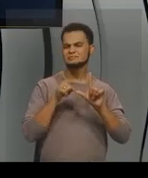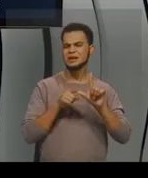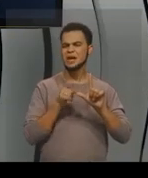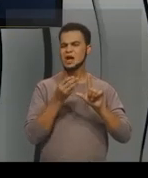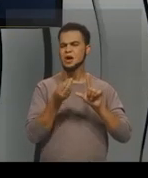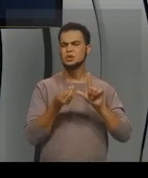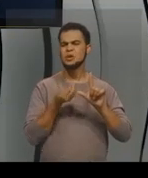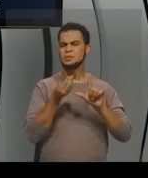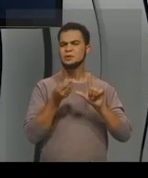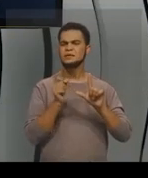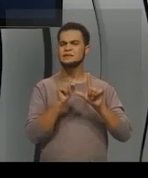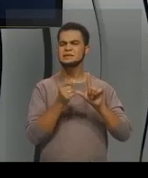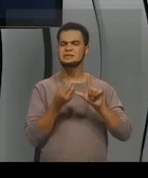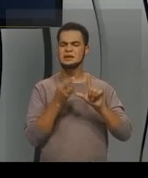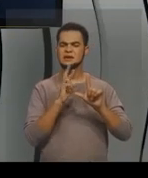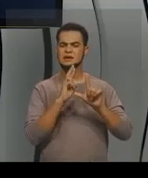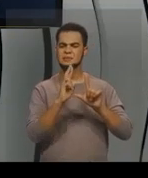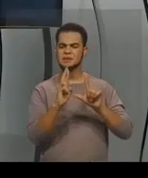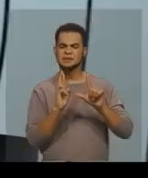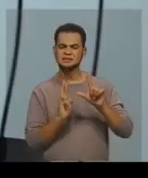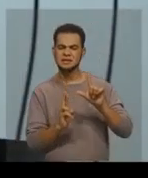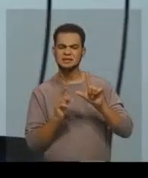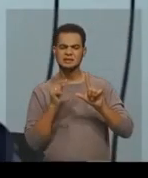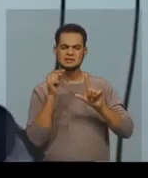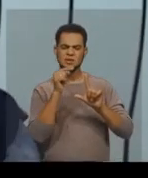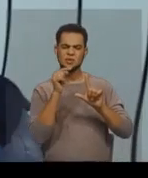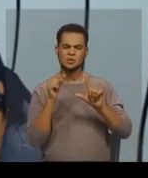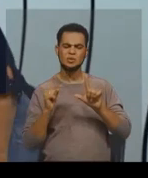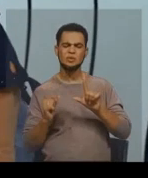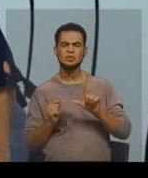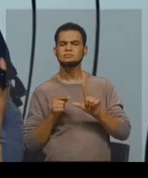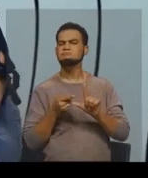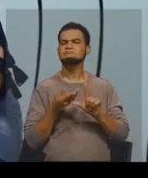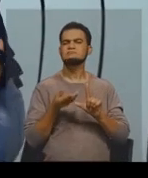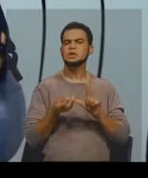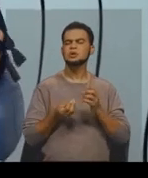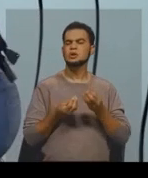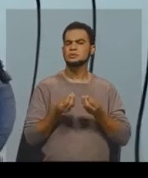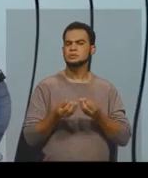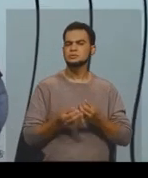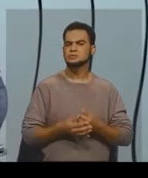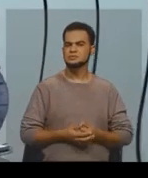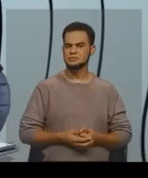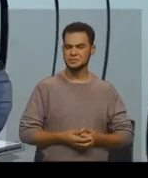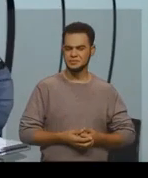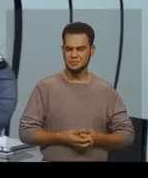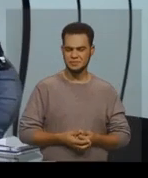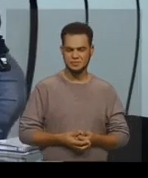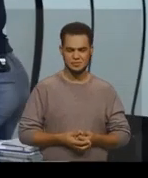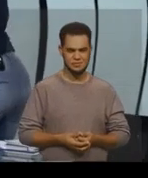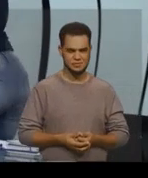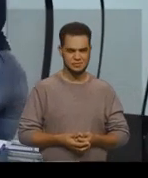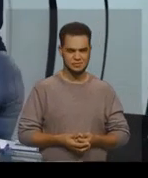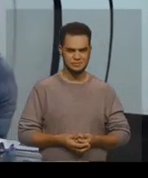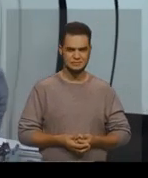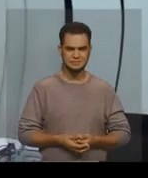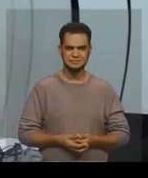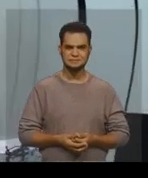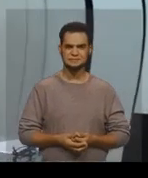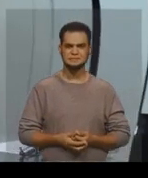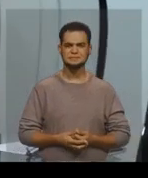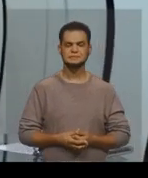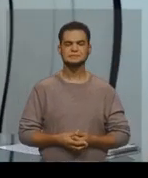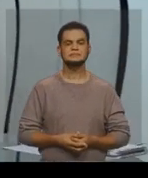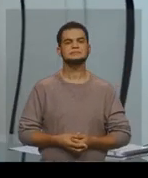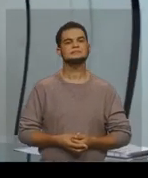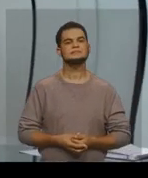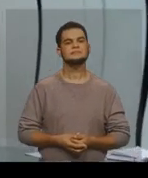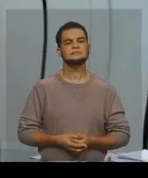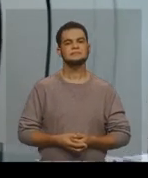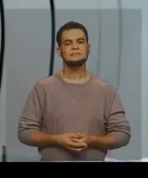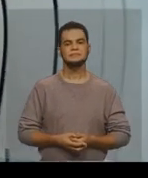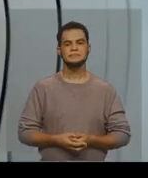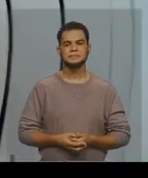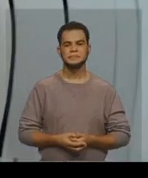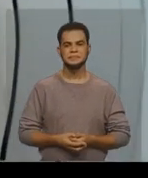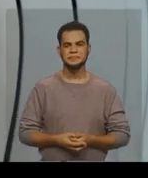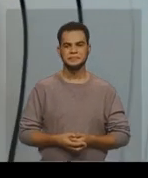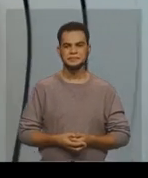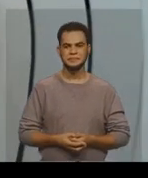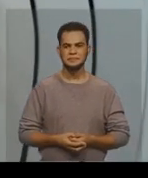devo fazer? Ei, Jem, tudo jóia? Adorei a sua pergunta, tá?